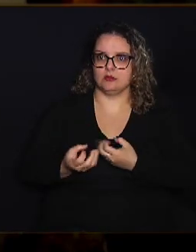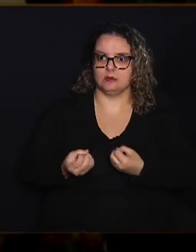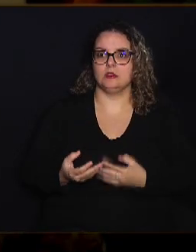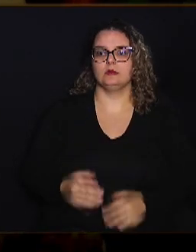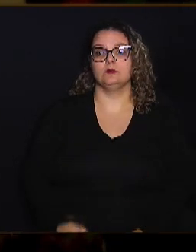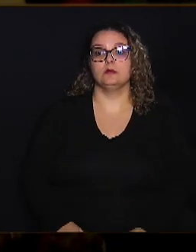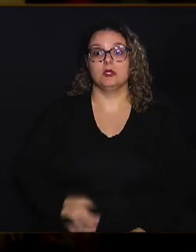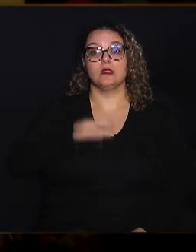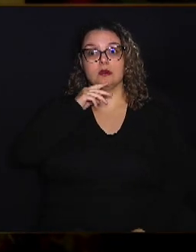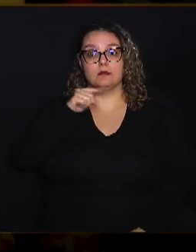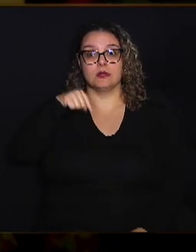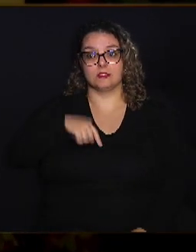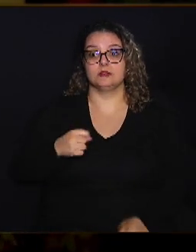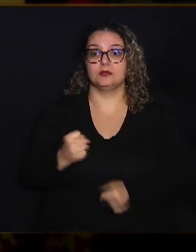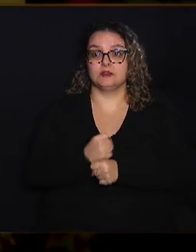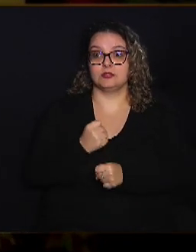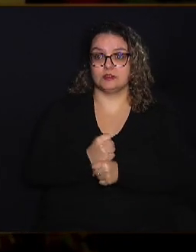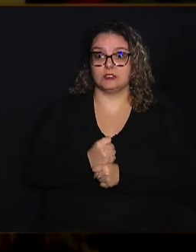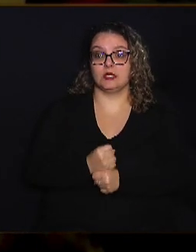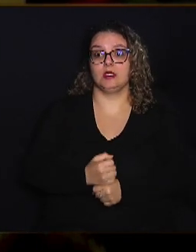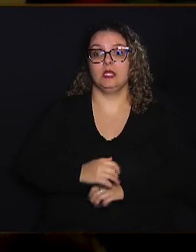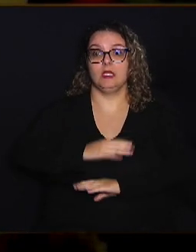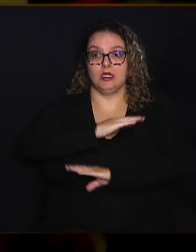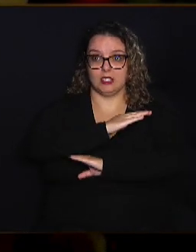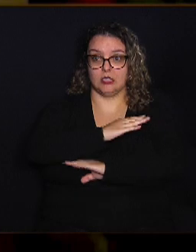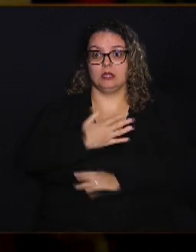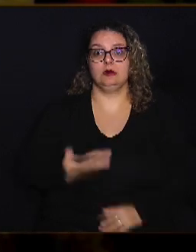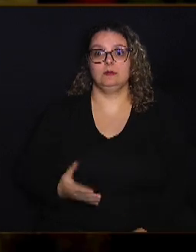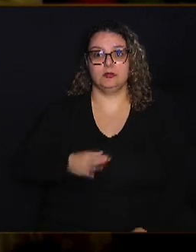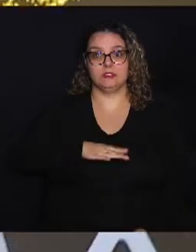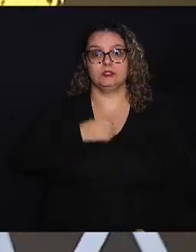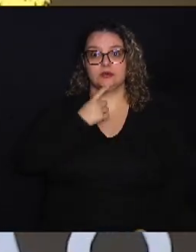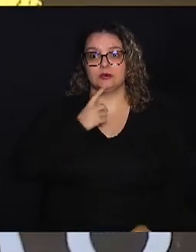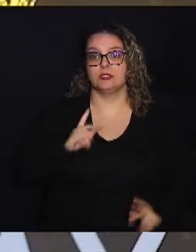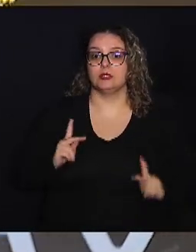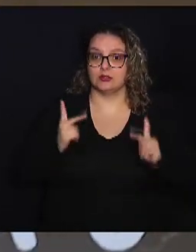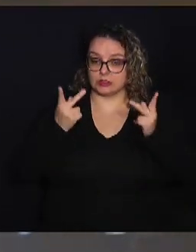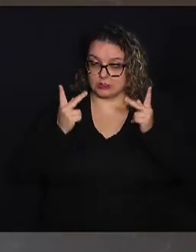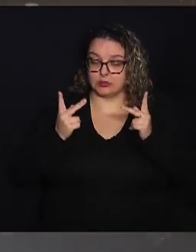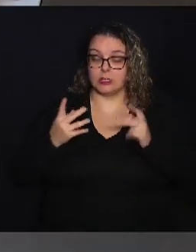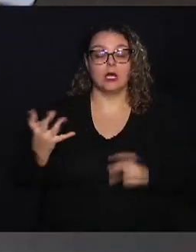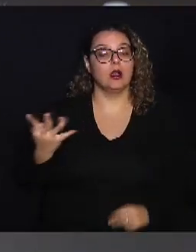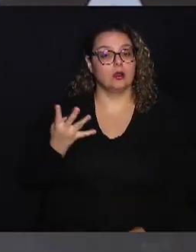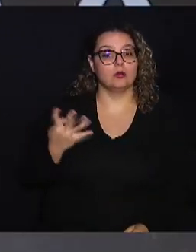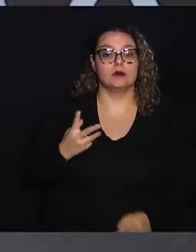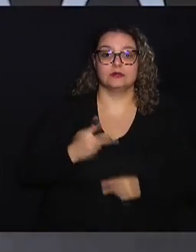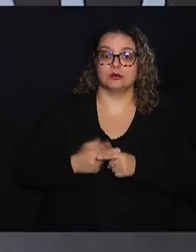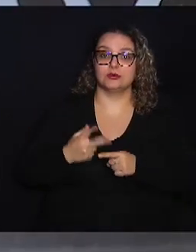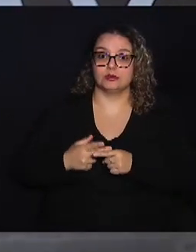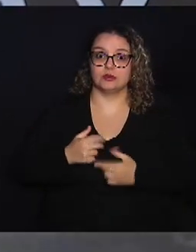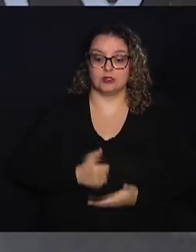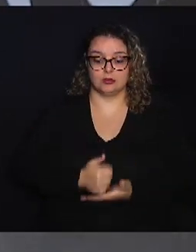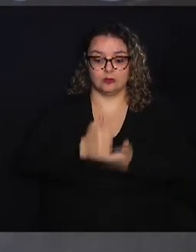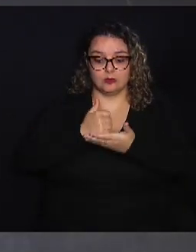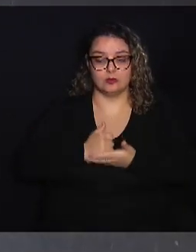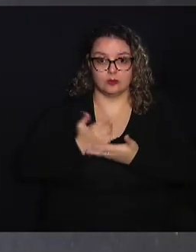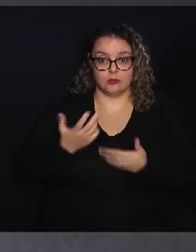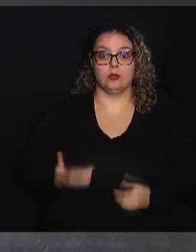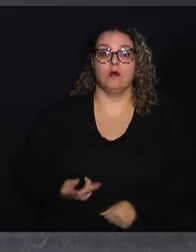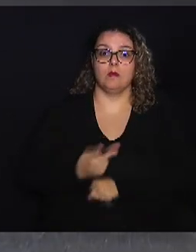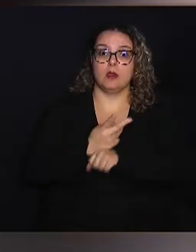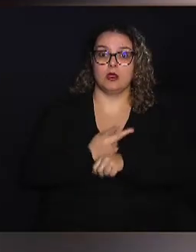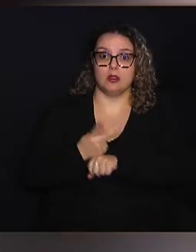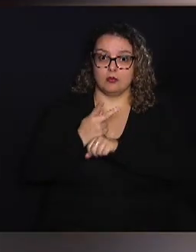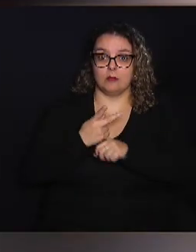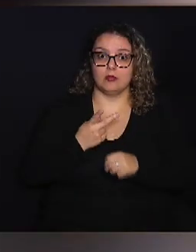março deste ano, a Câmara Municipal de Campinas já havia conquistado a 4ª edição do Prêmio Não Aceito Corrupção,